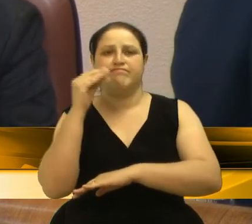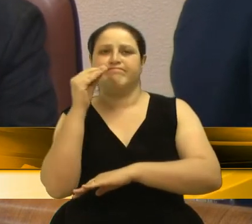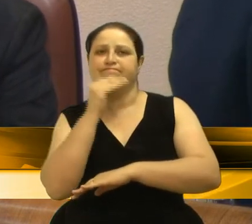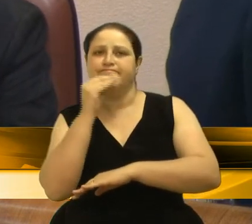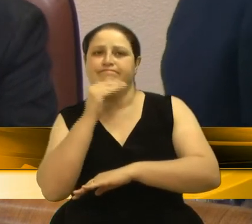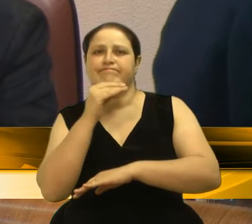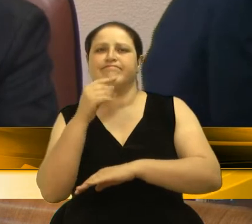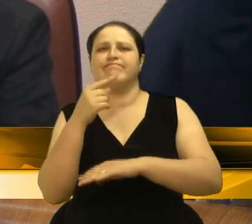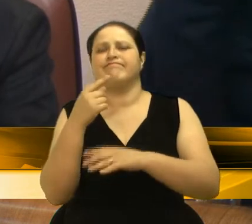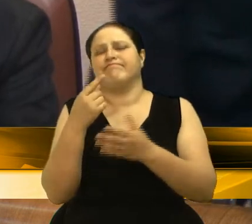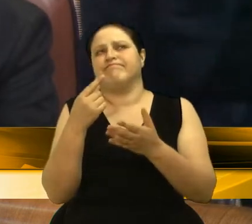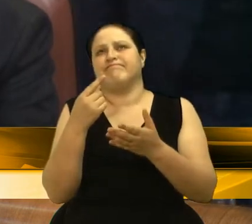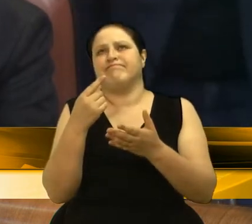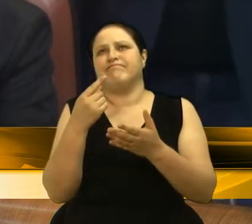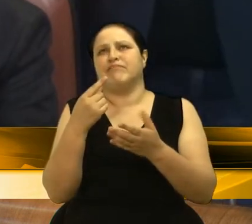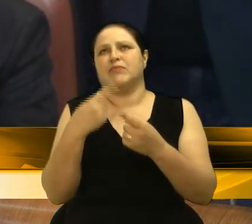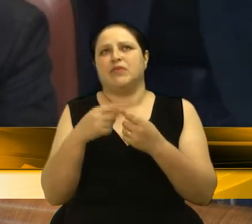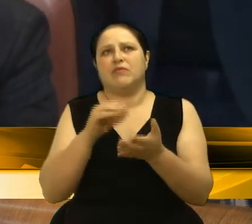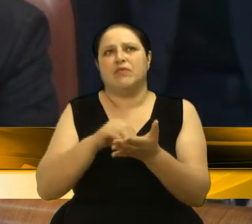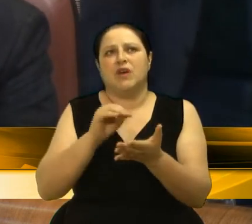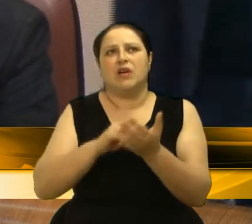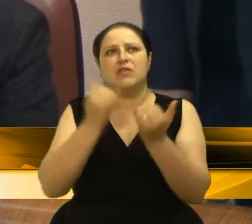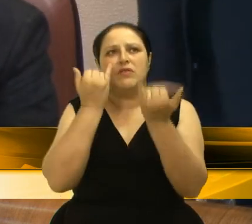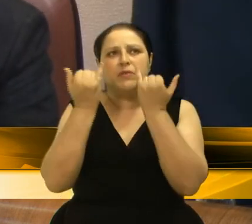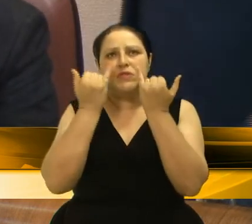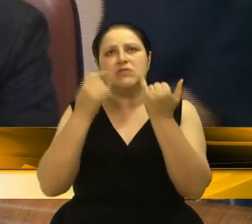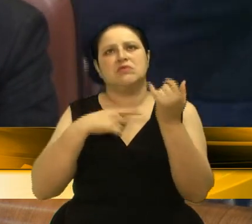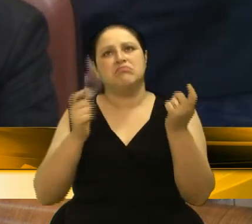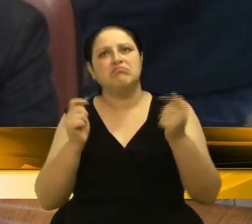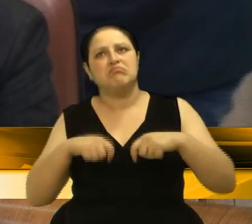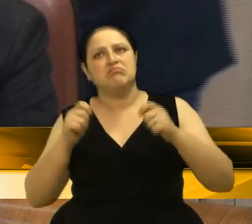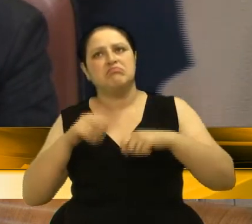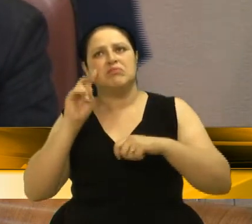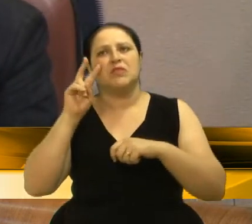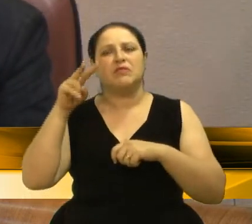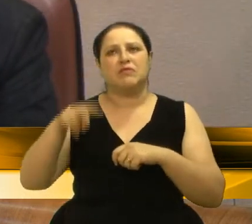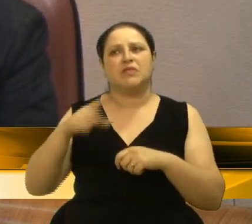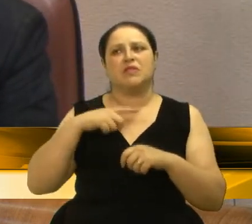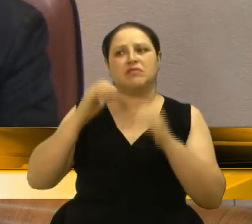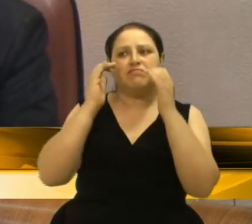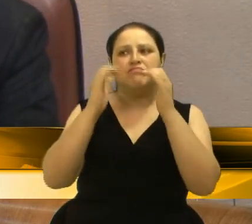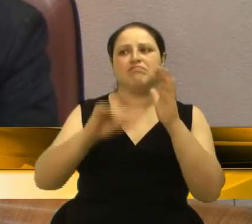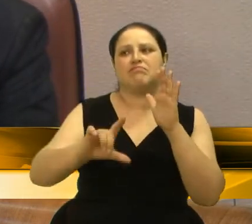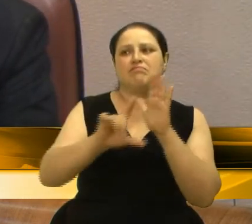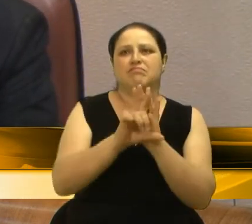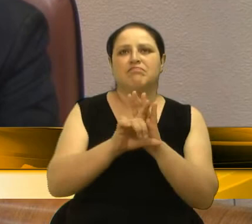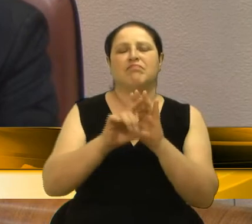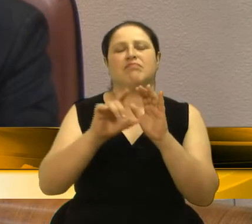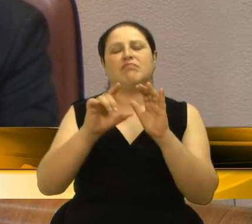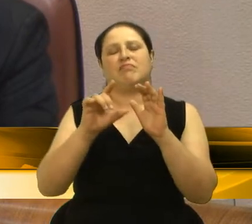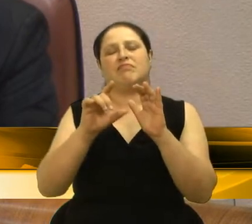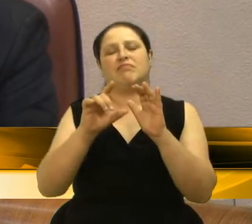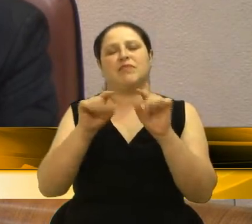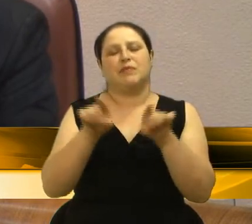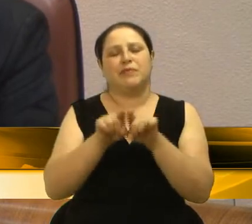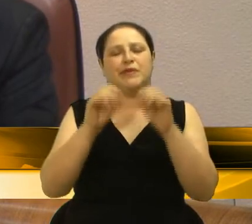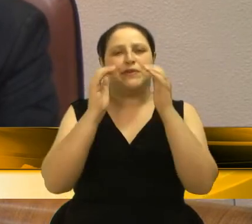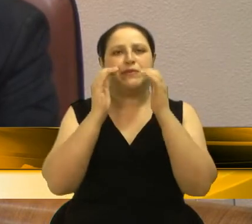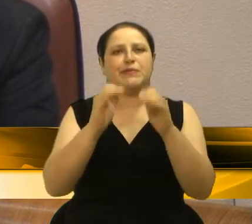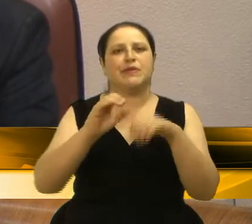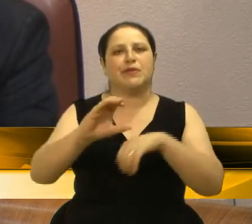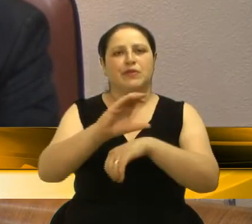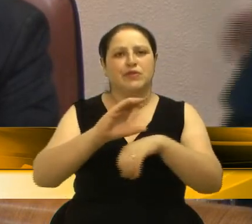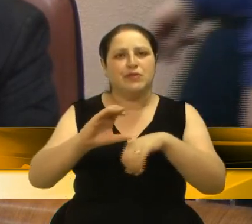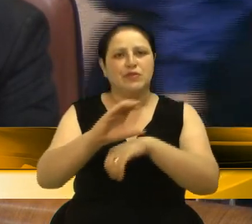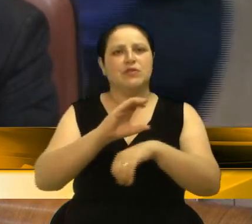sustenta, sem as informações que possibilitam verificar a legalidade e constitucionalidade dos atos legislativos